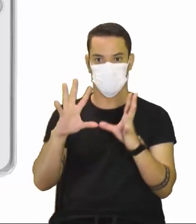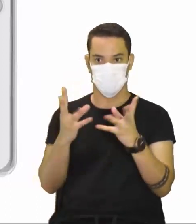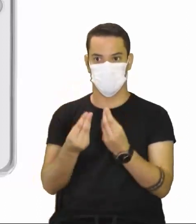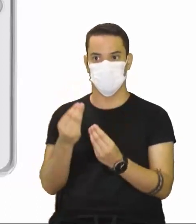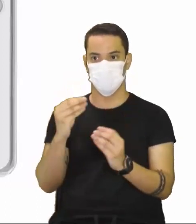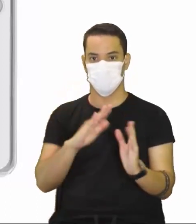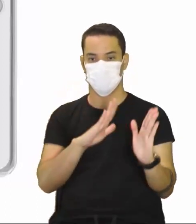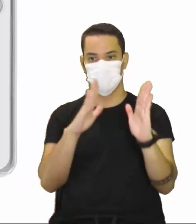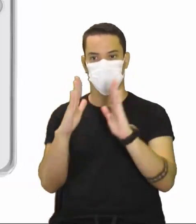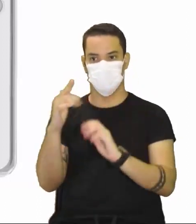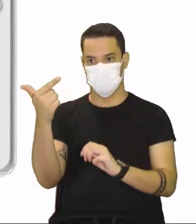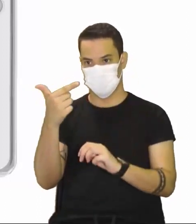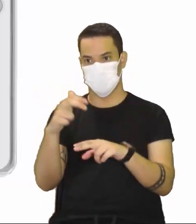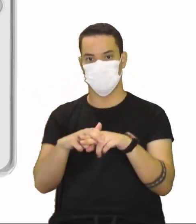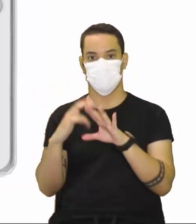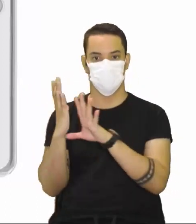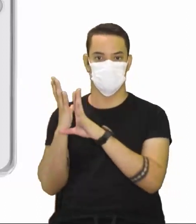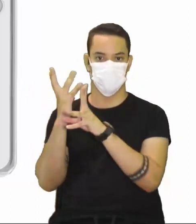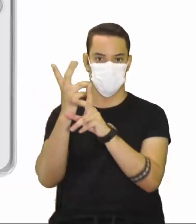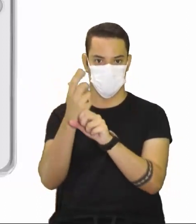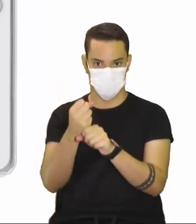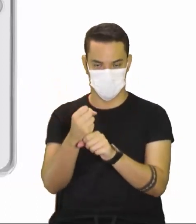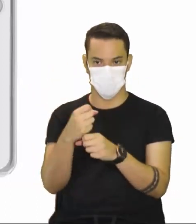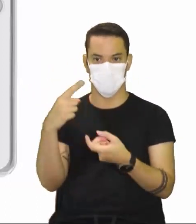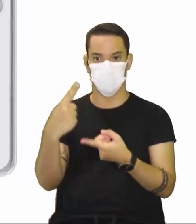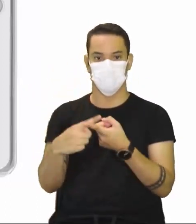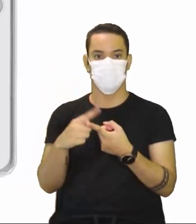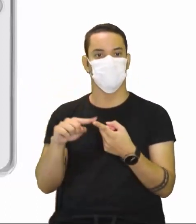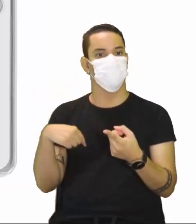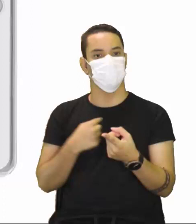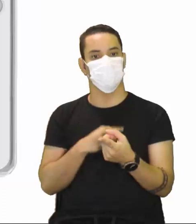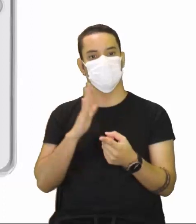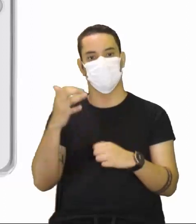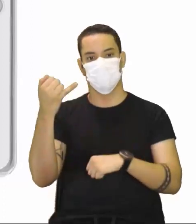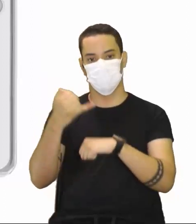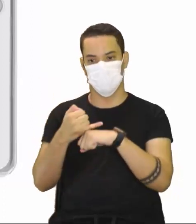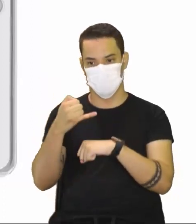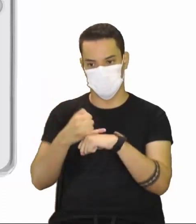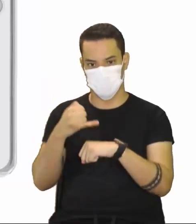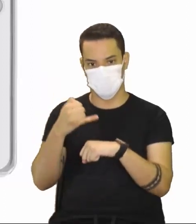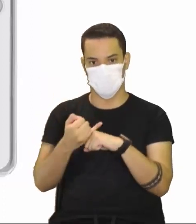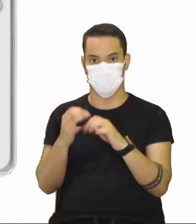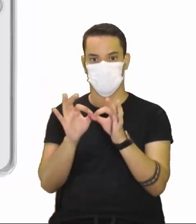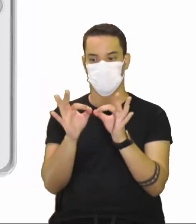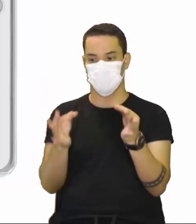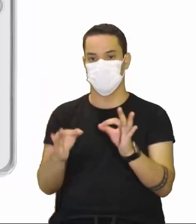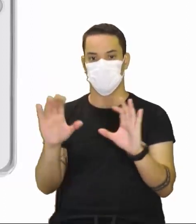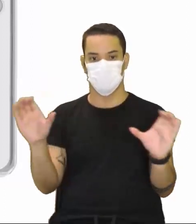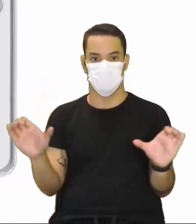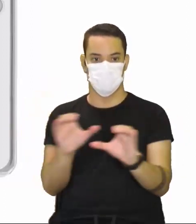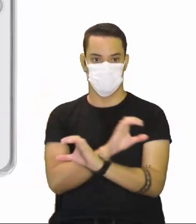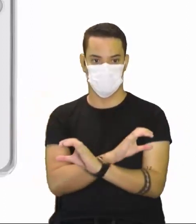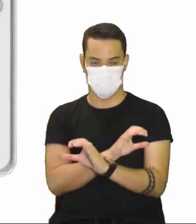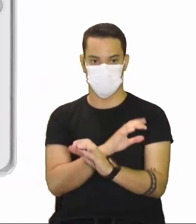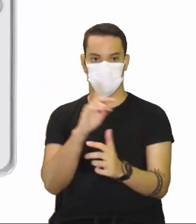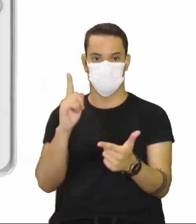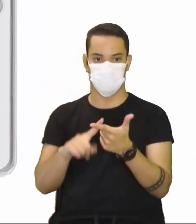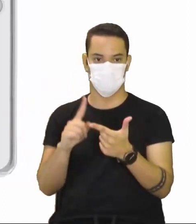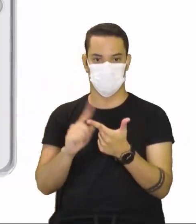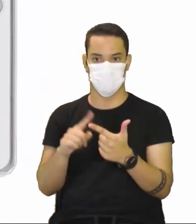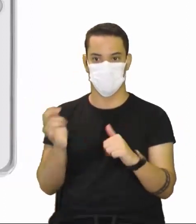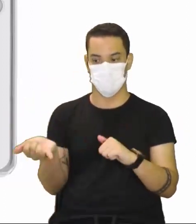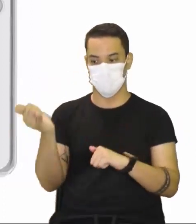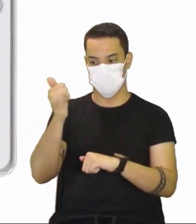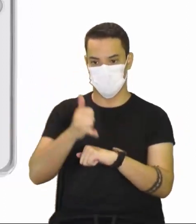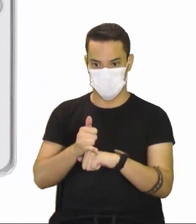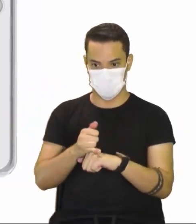isso, vale a pena fazer uma revisão geral, onde nós vimos íons simples e compostos, nós vimos